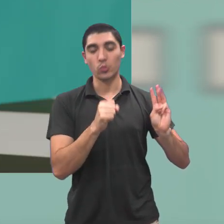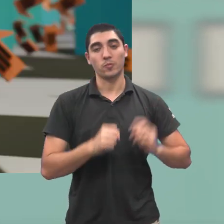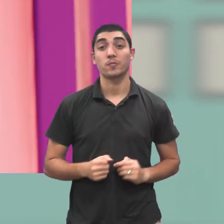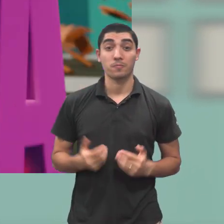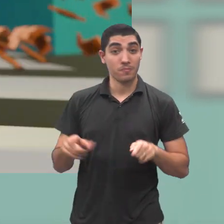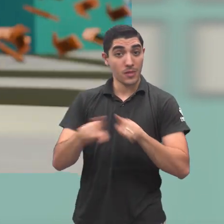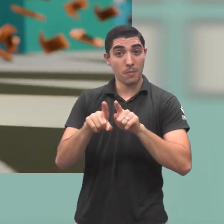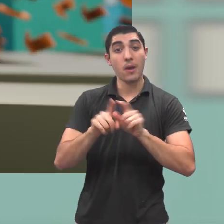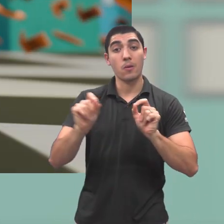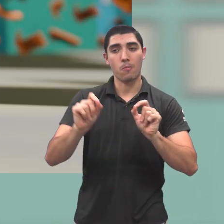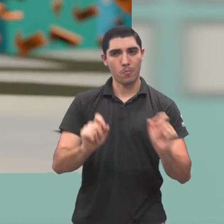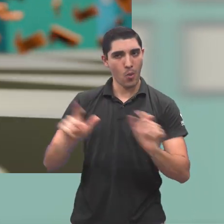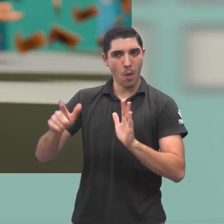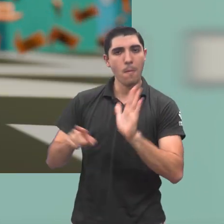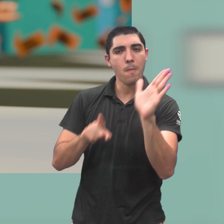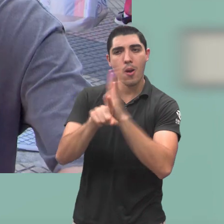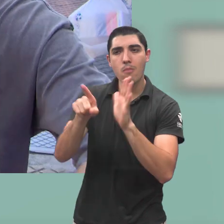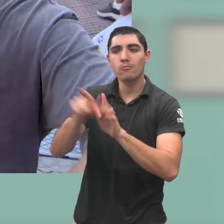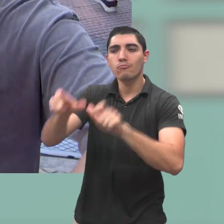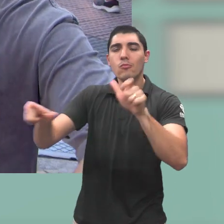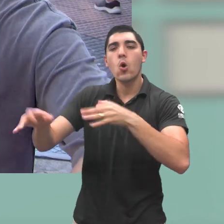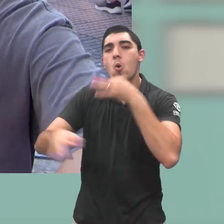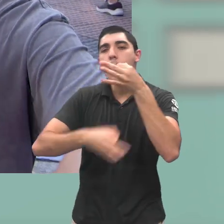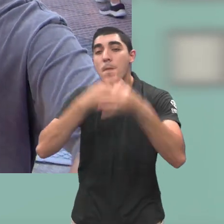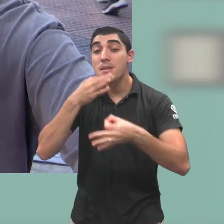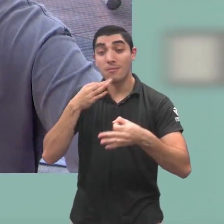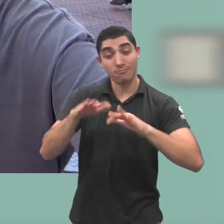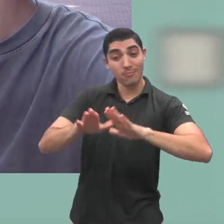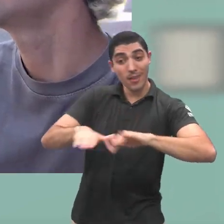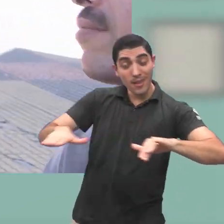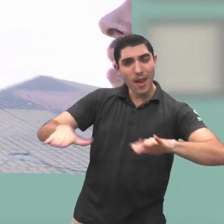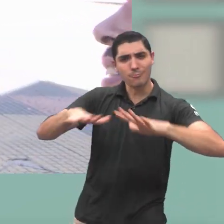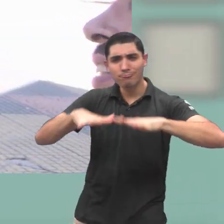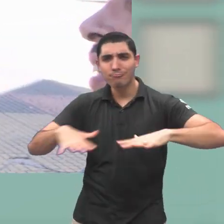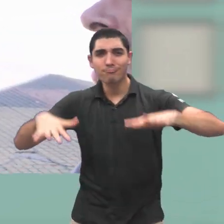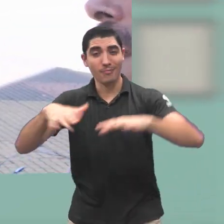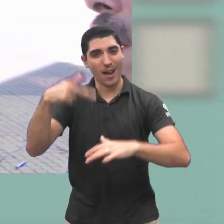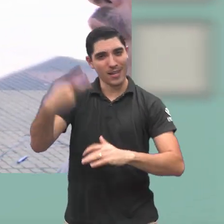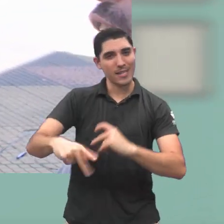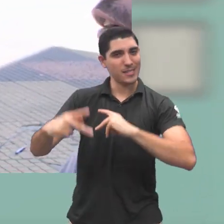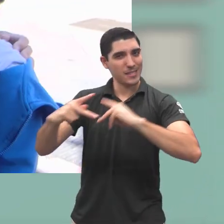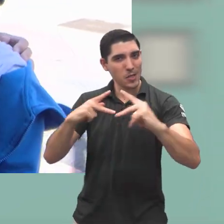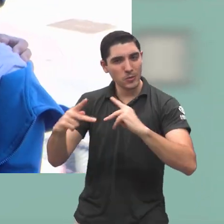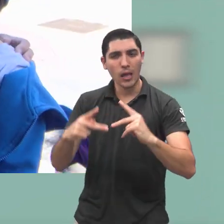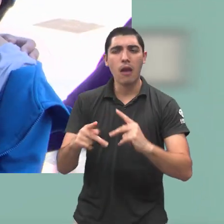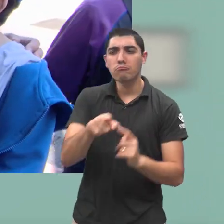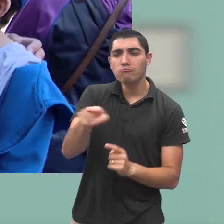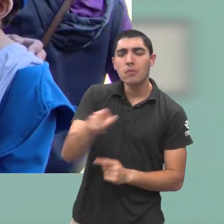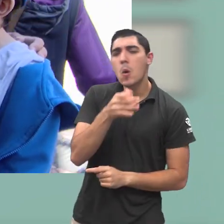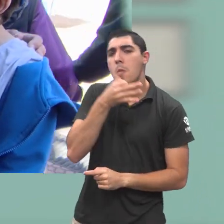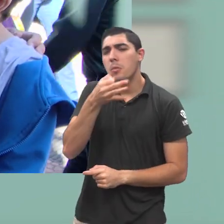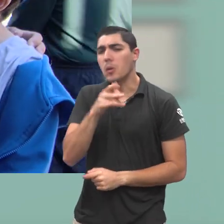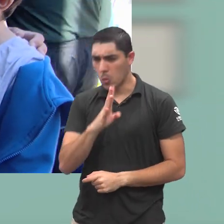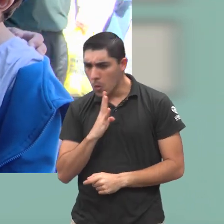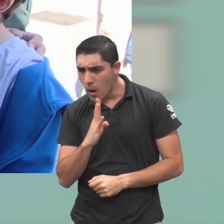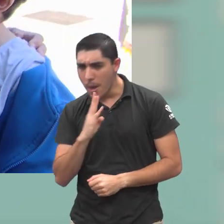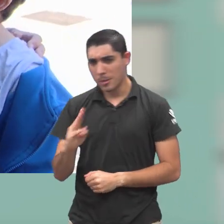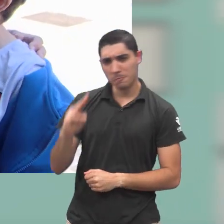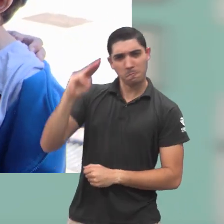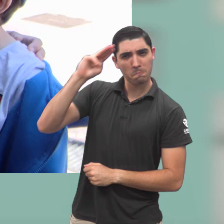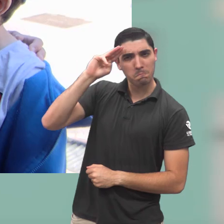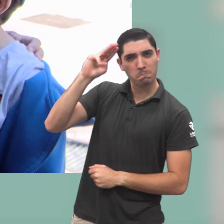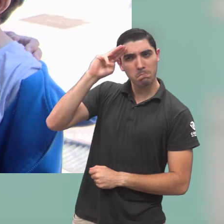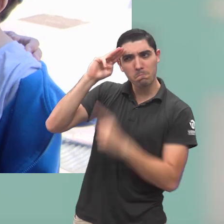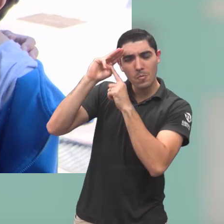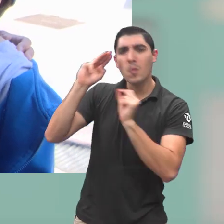nosso quadro Tá na Rua. O repórter Vitor Krigor foi conversar com a galera nas ruas de São José para saber o que o pessoal sabe